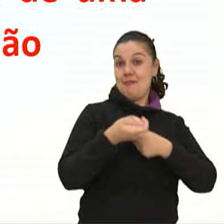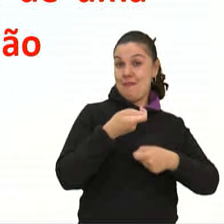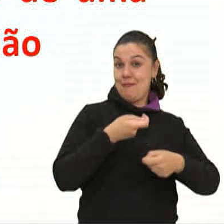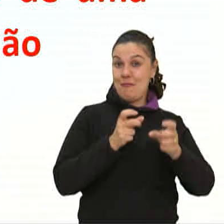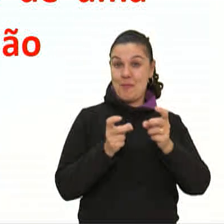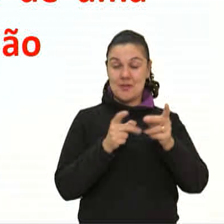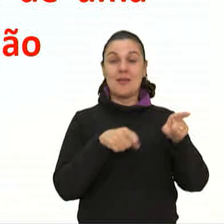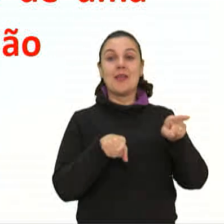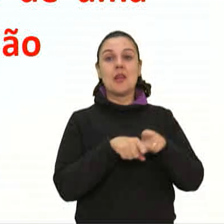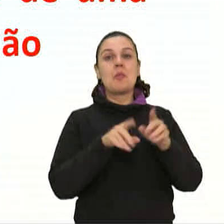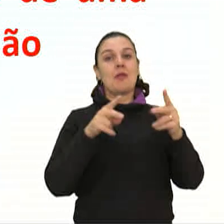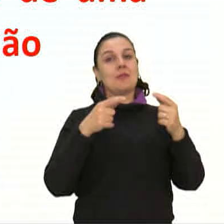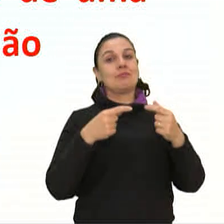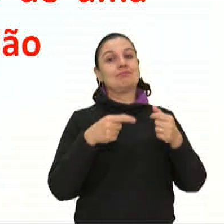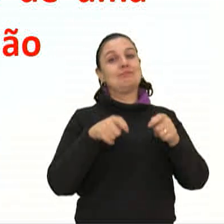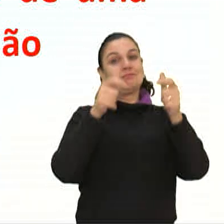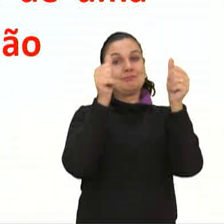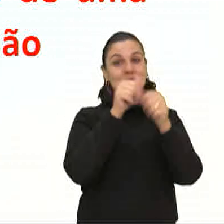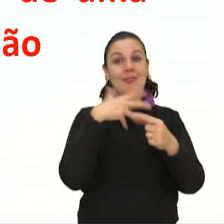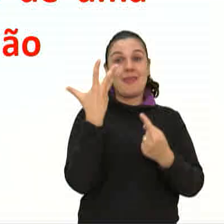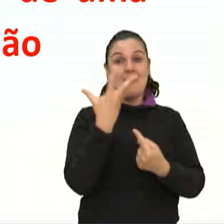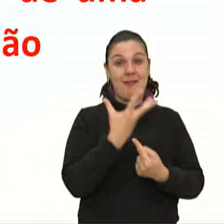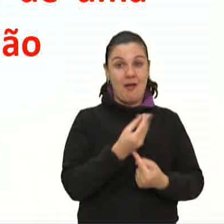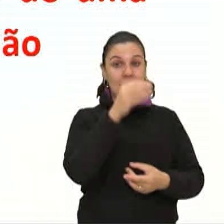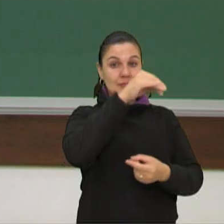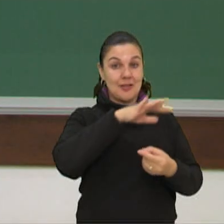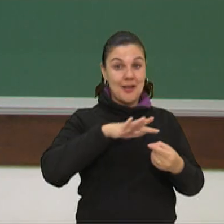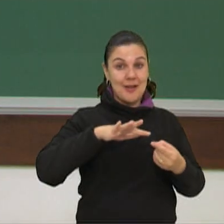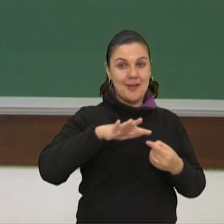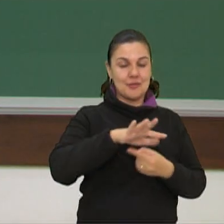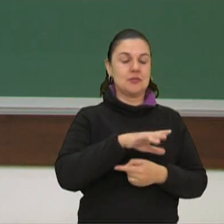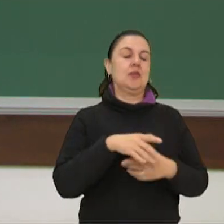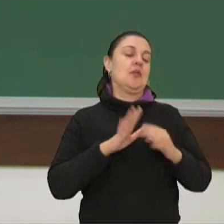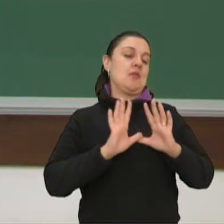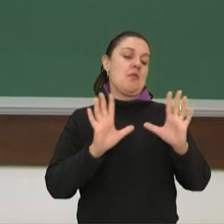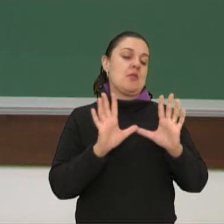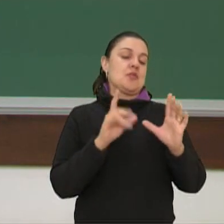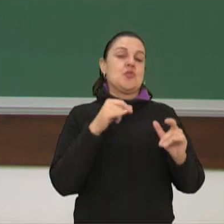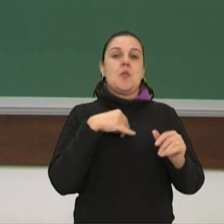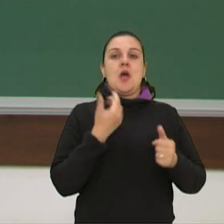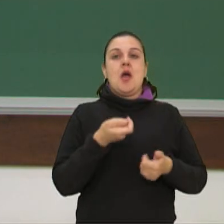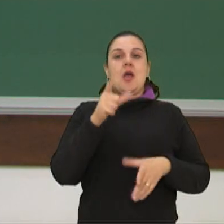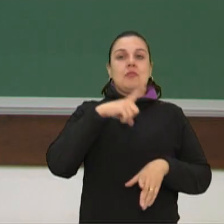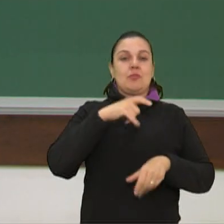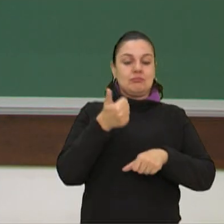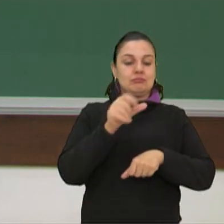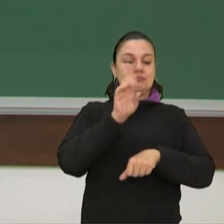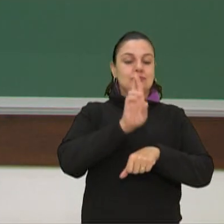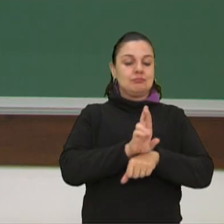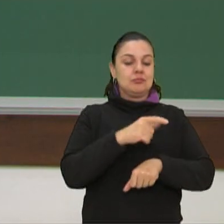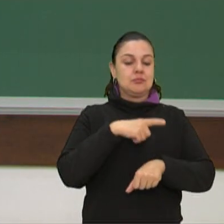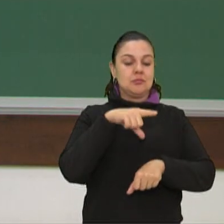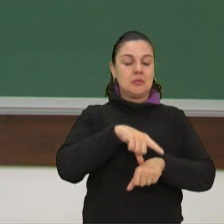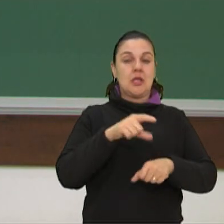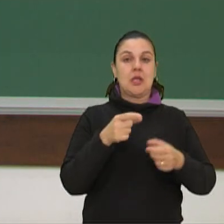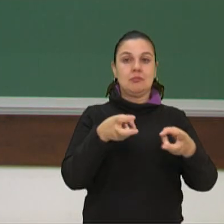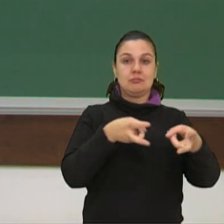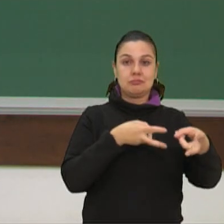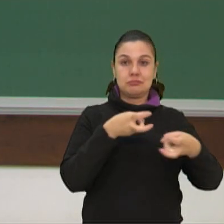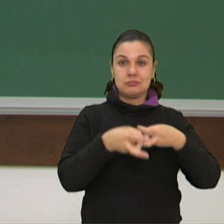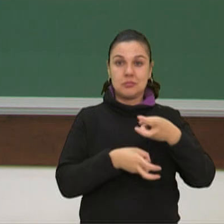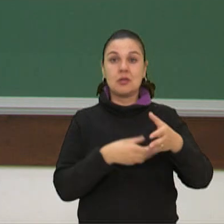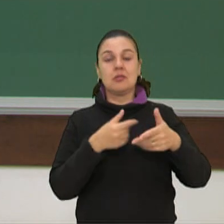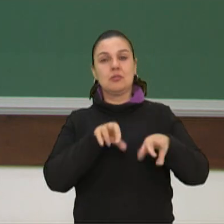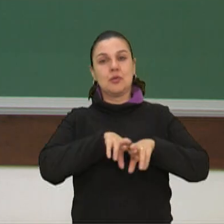e artesãos na região mineradora, principalmente. Então, não era simplesmente ser dono de engenho que poderia te tornar rico.